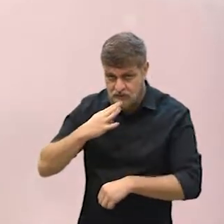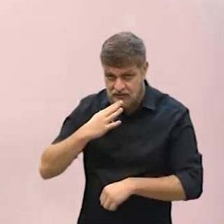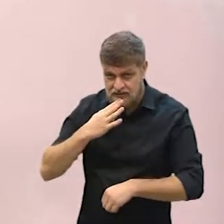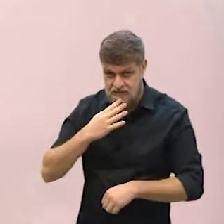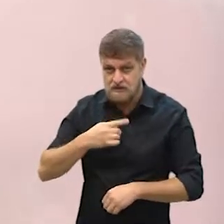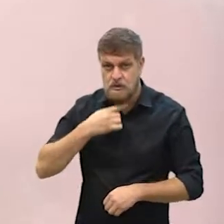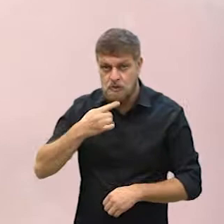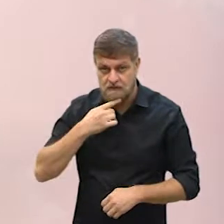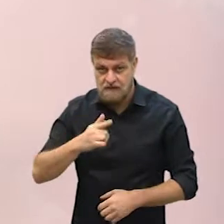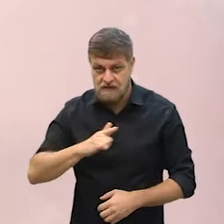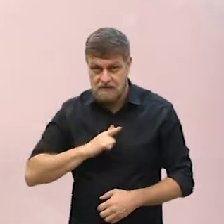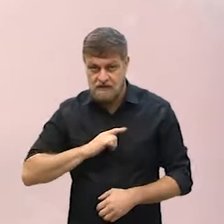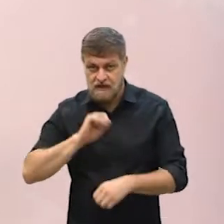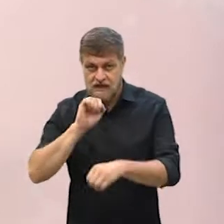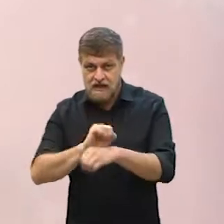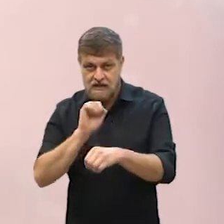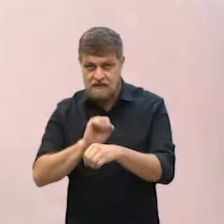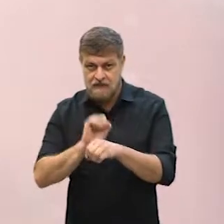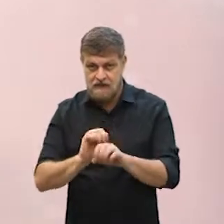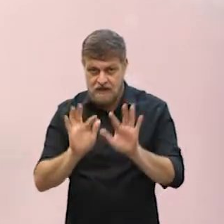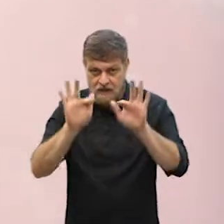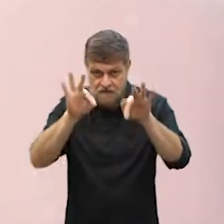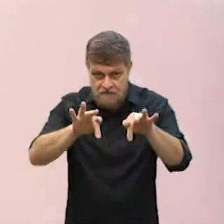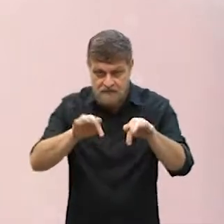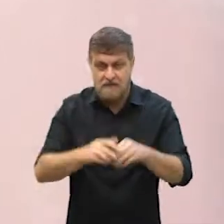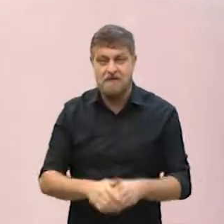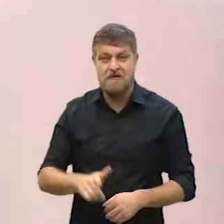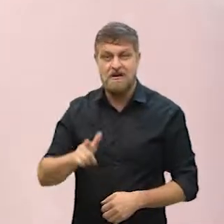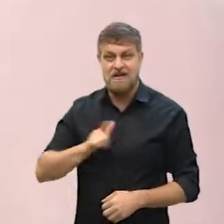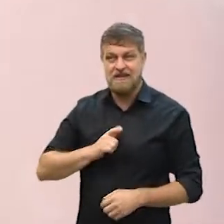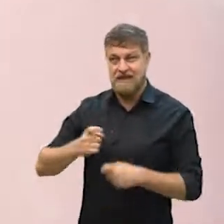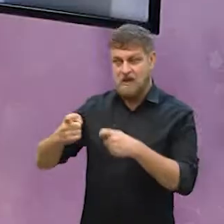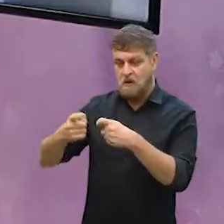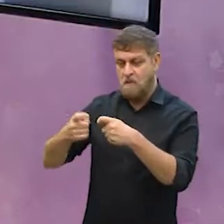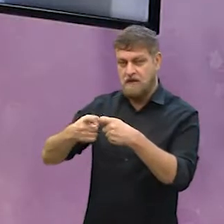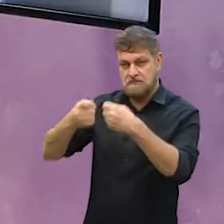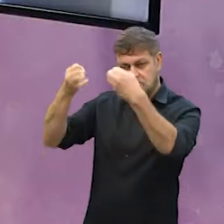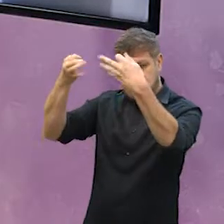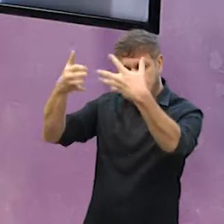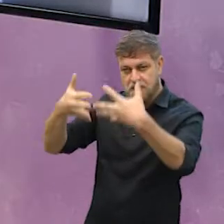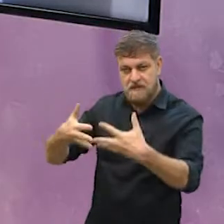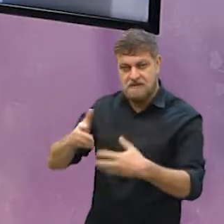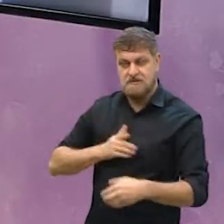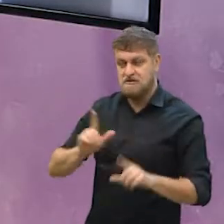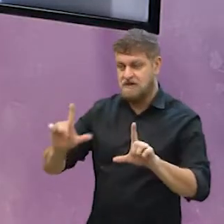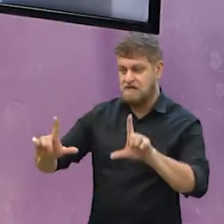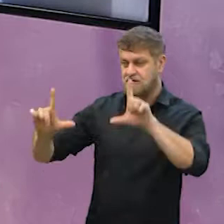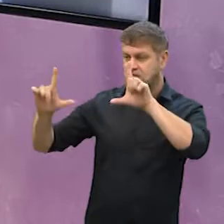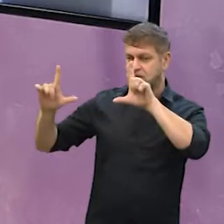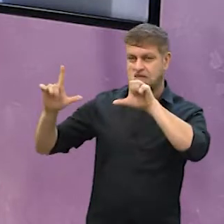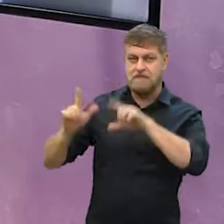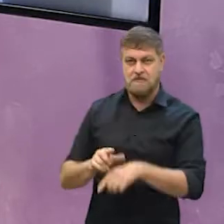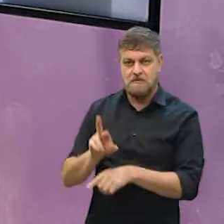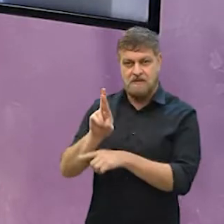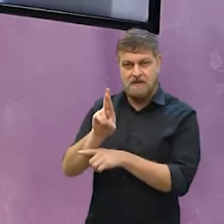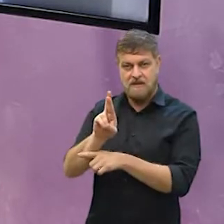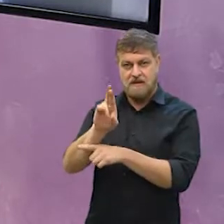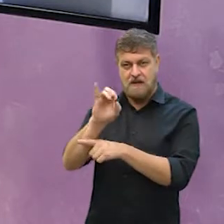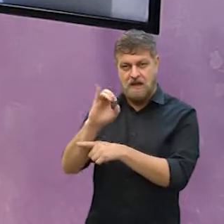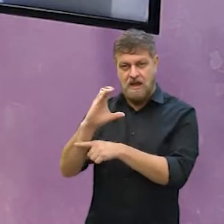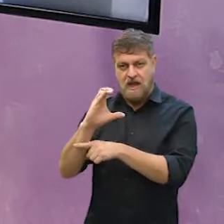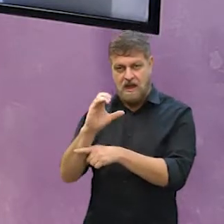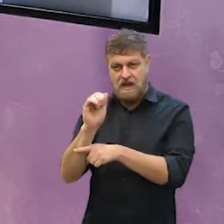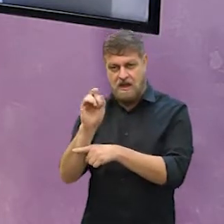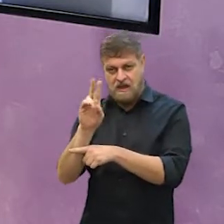então fica com a gente até o final porque quem vai esclarecer todas as dúvidas é o médico que já está aqui comigo na tela